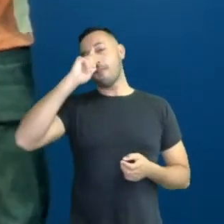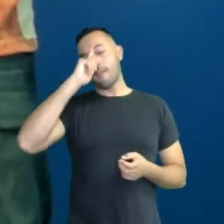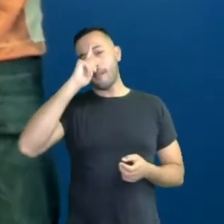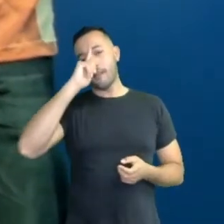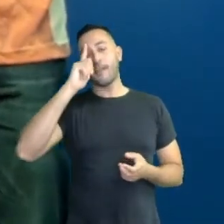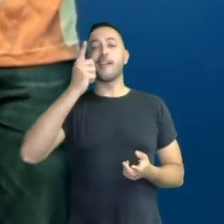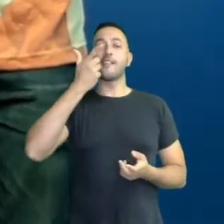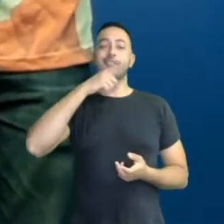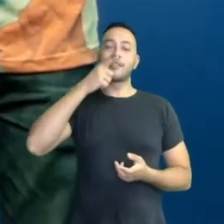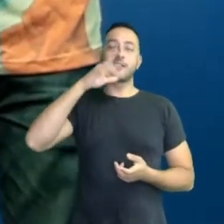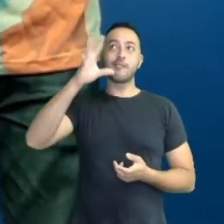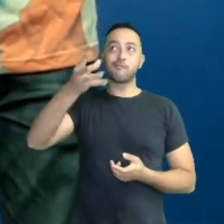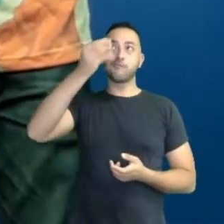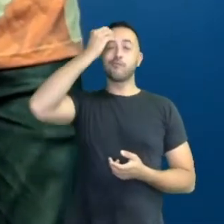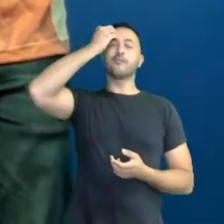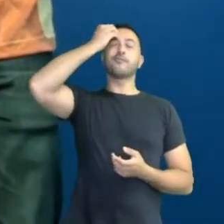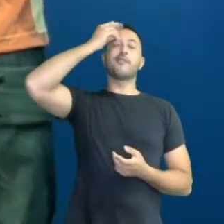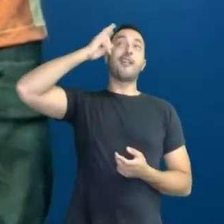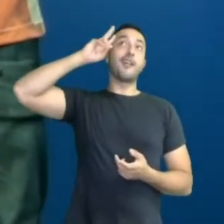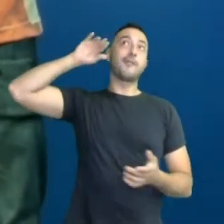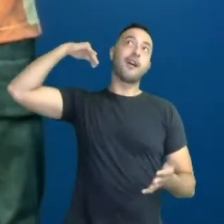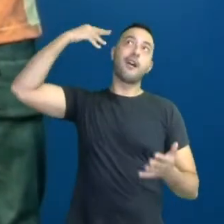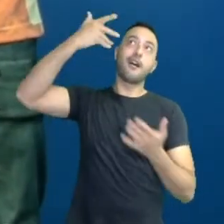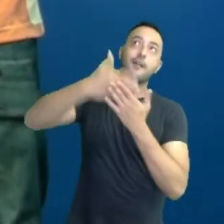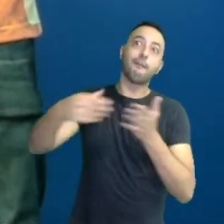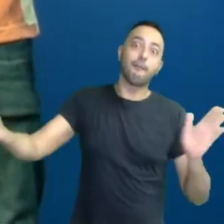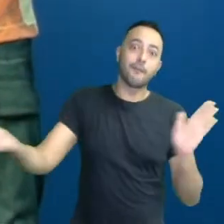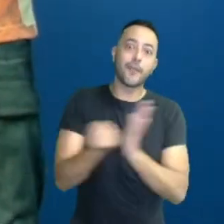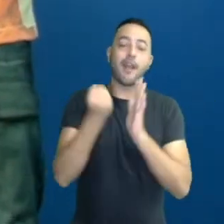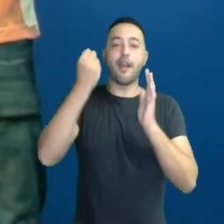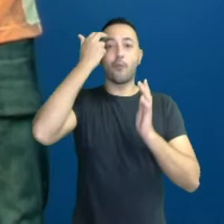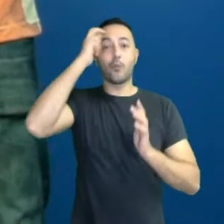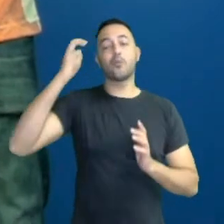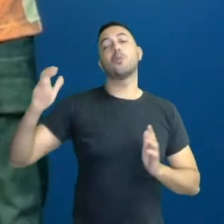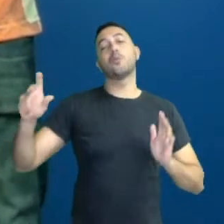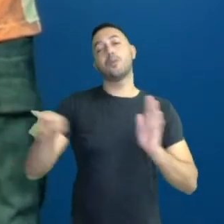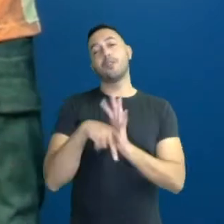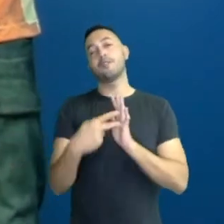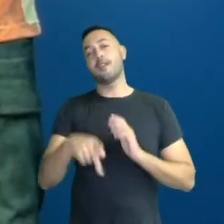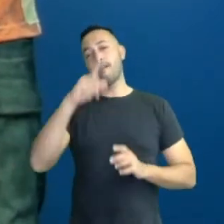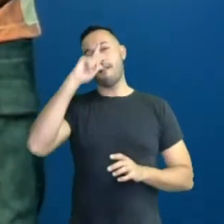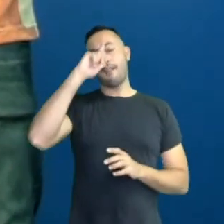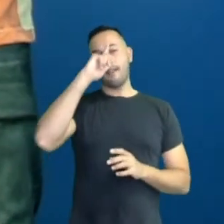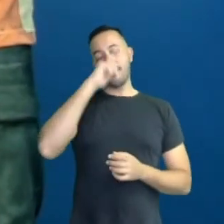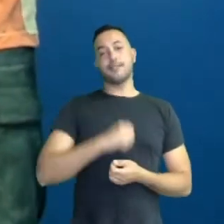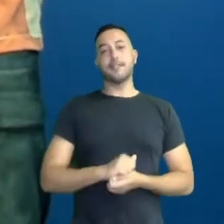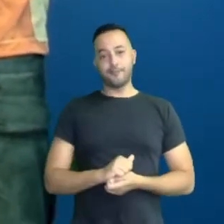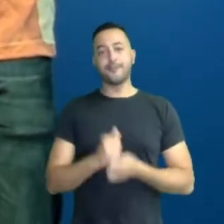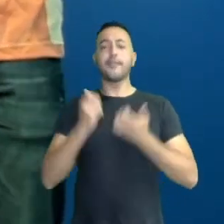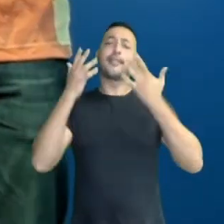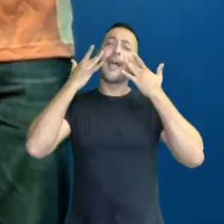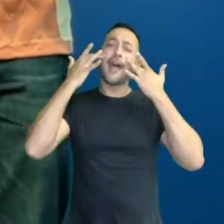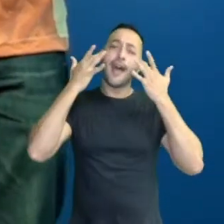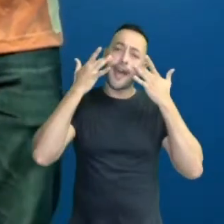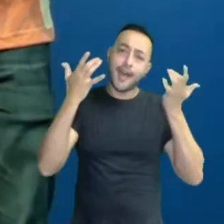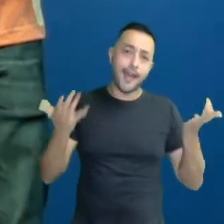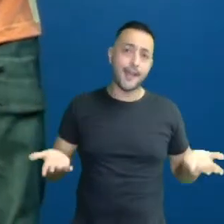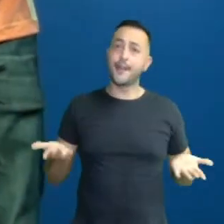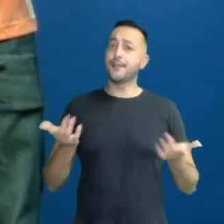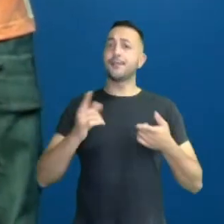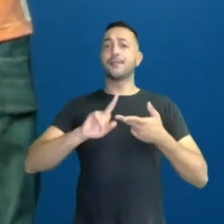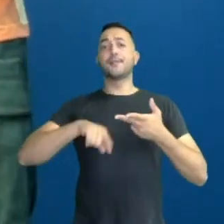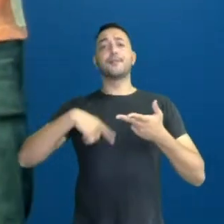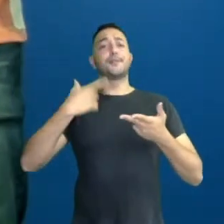lembrada. É justamente essa questão da cultura da Grécia que nós herdamos, né? O teatro,